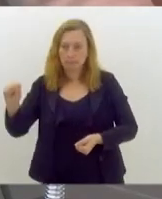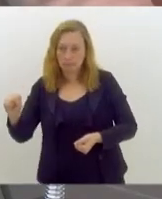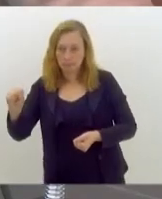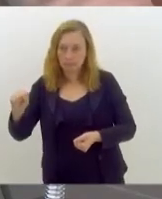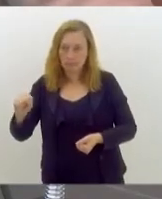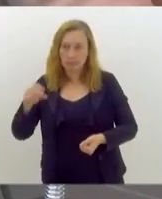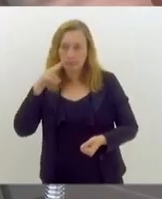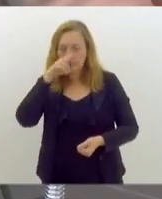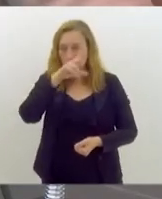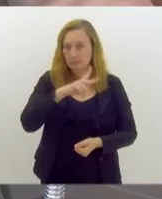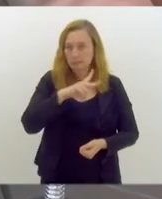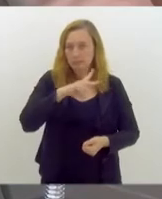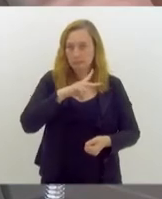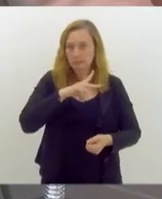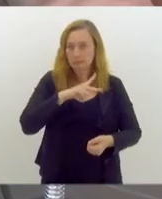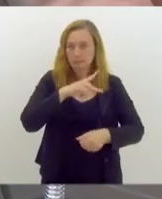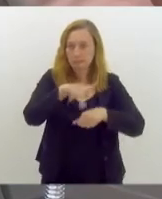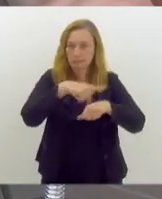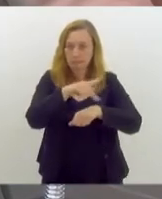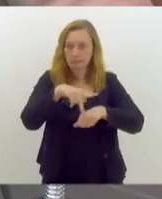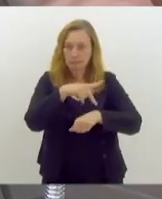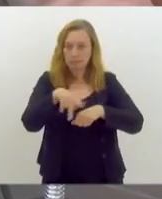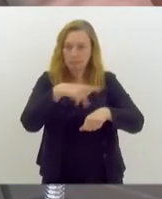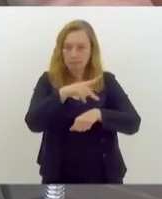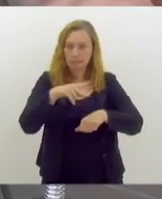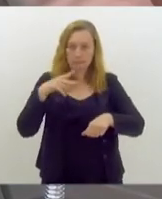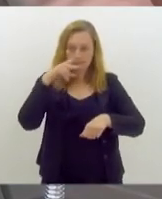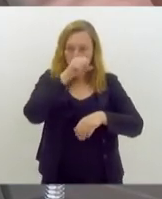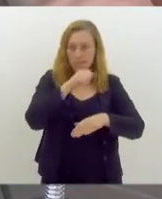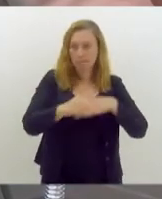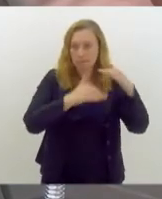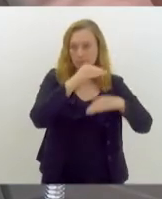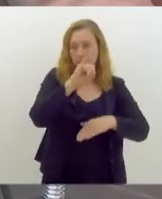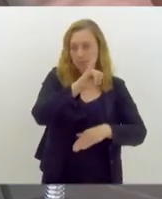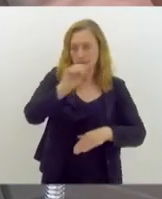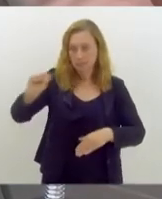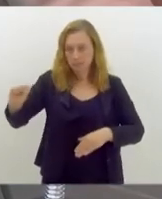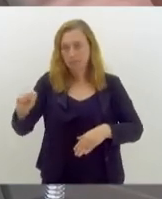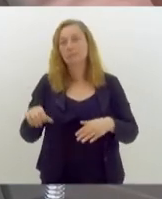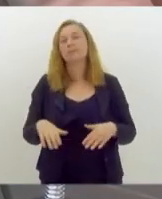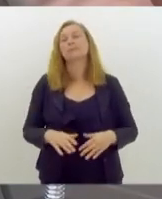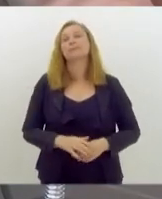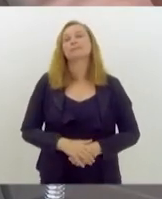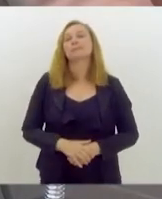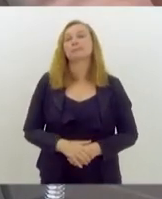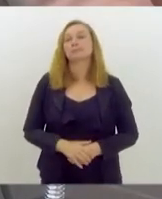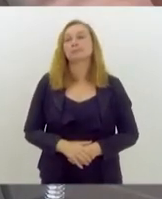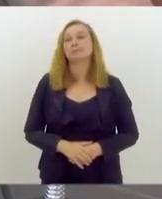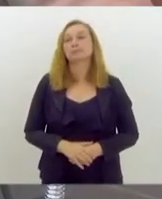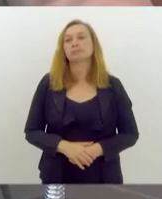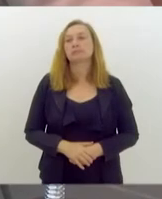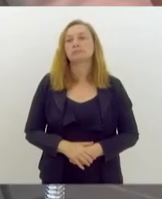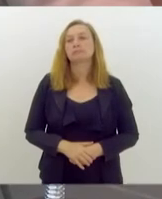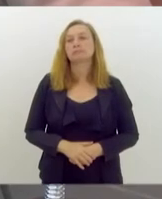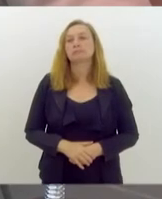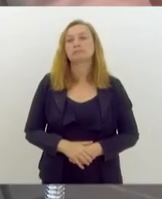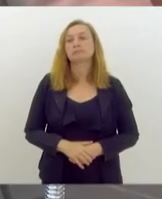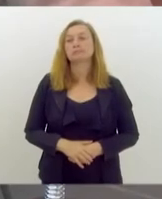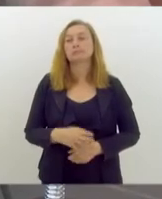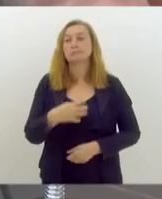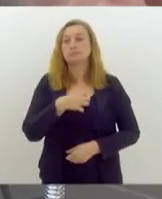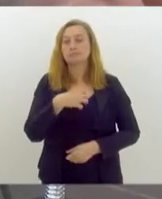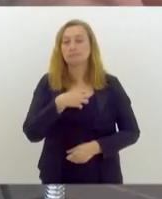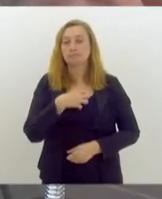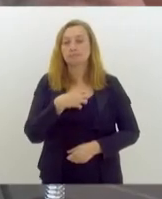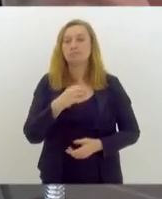pelo próprio país o desenvolvimento país o ISS e eu vou sentir a